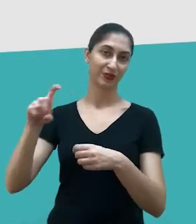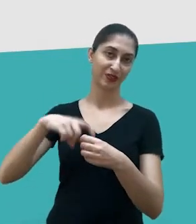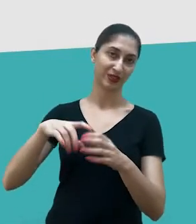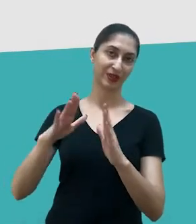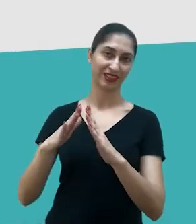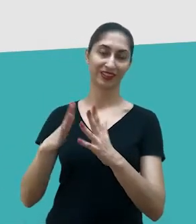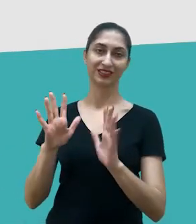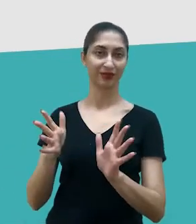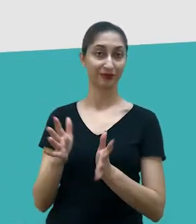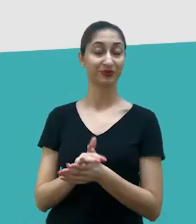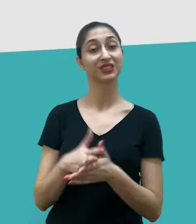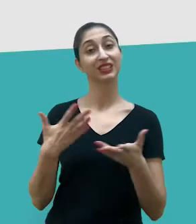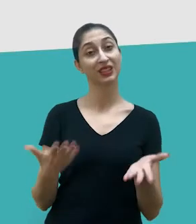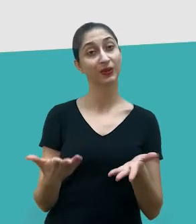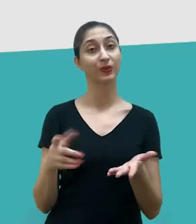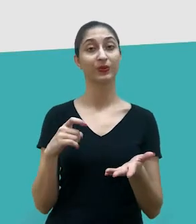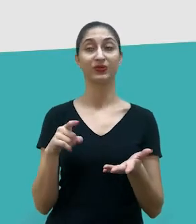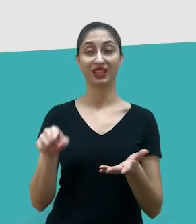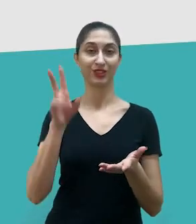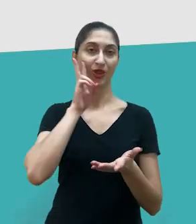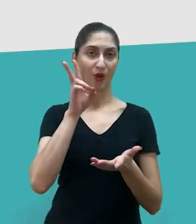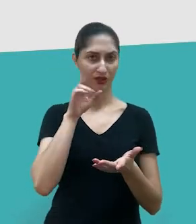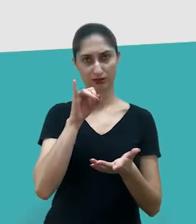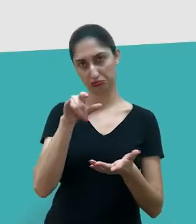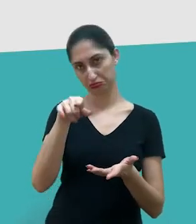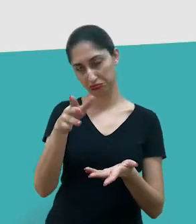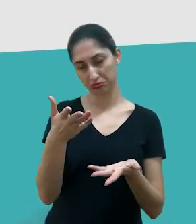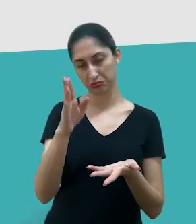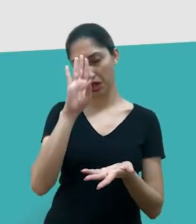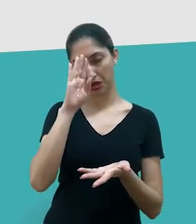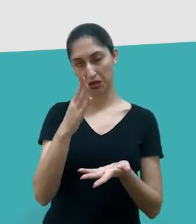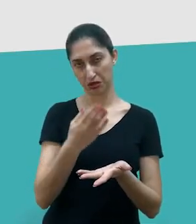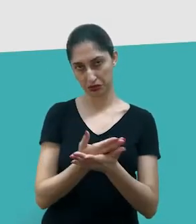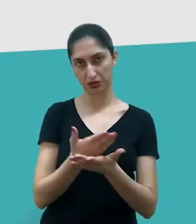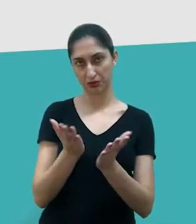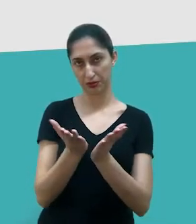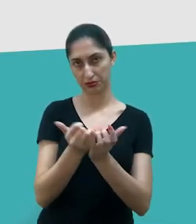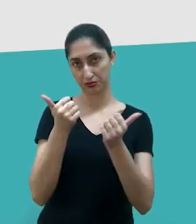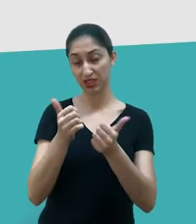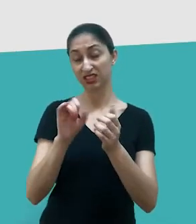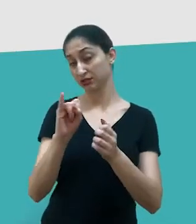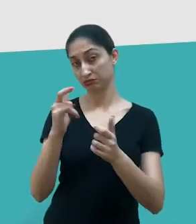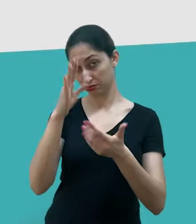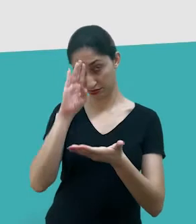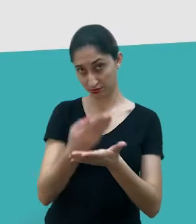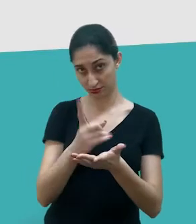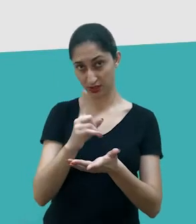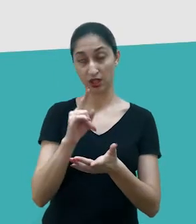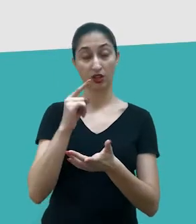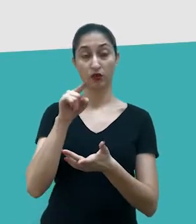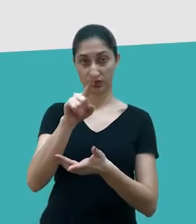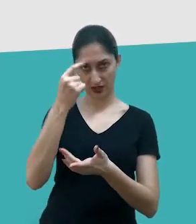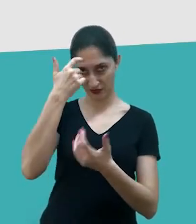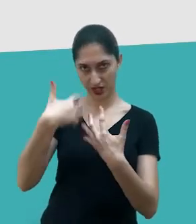boa alegoria para a gente pensar que quando nós compartilhamos os bens comuns que são de